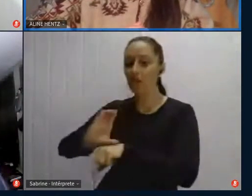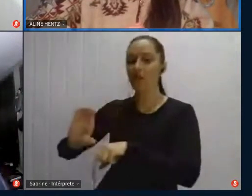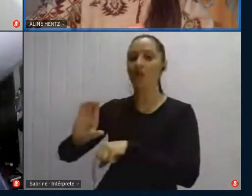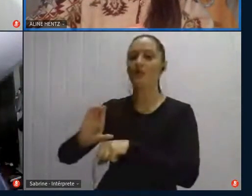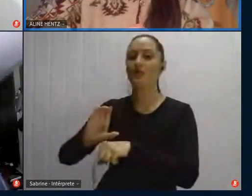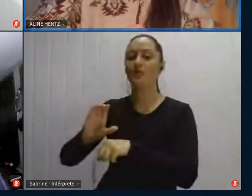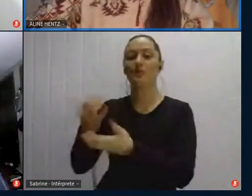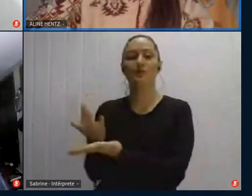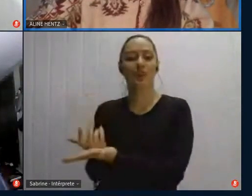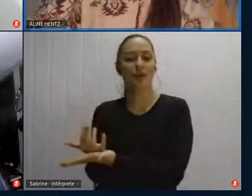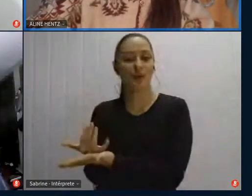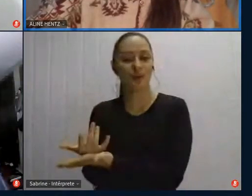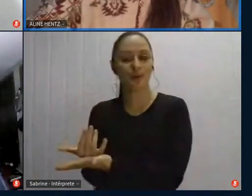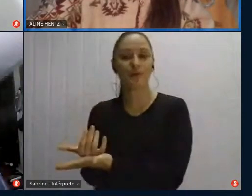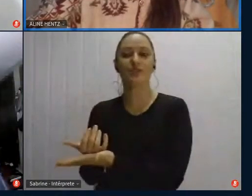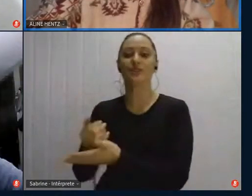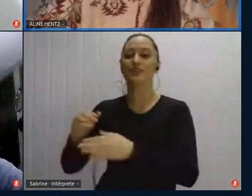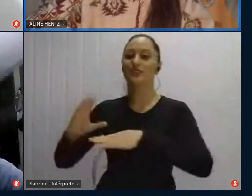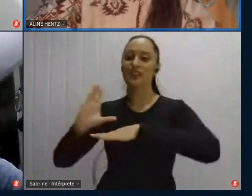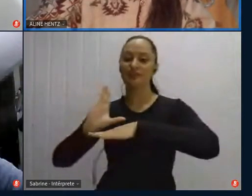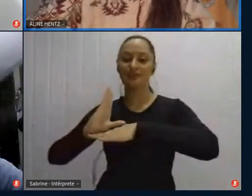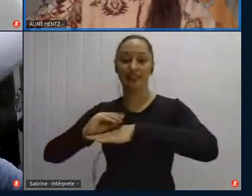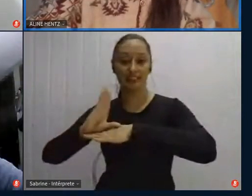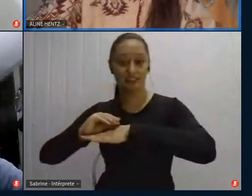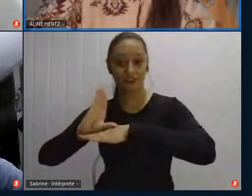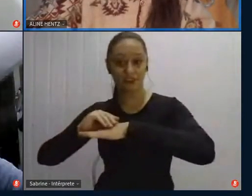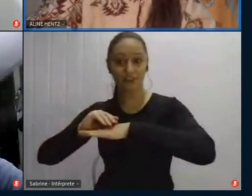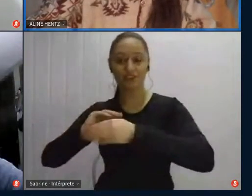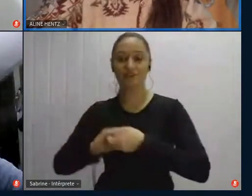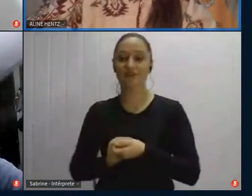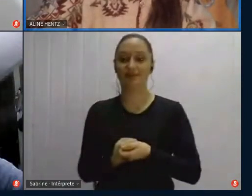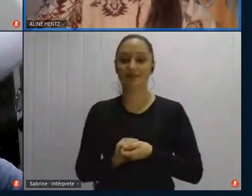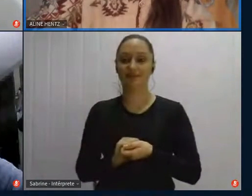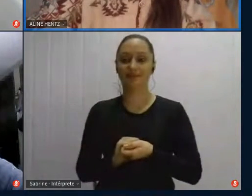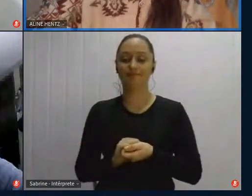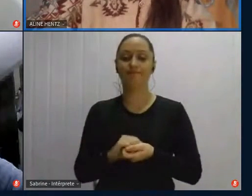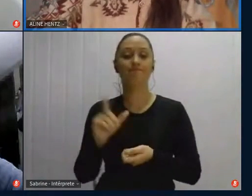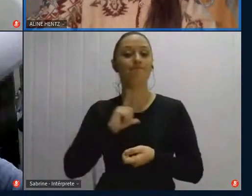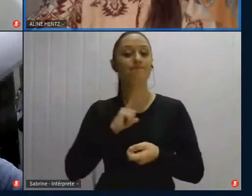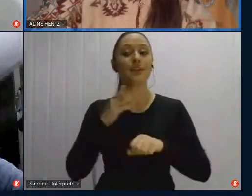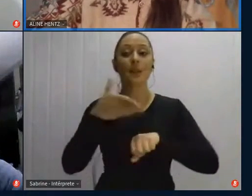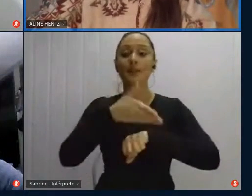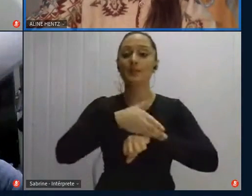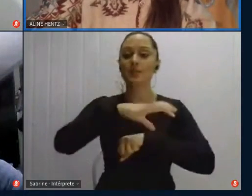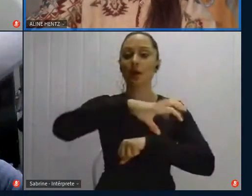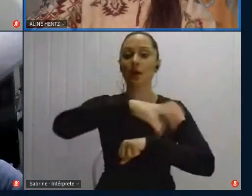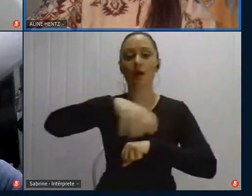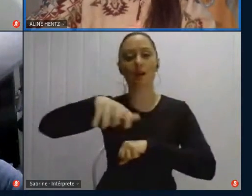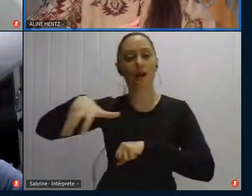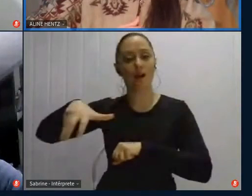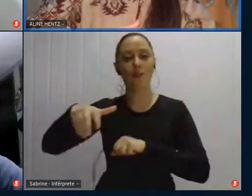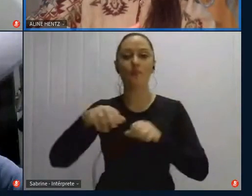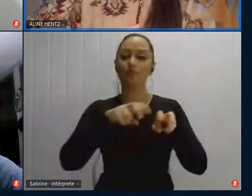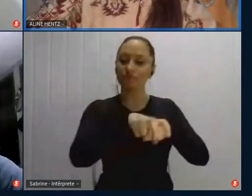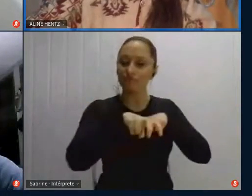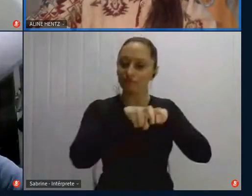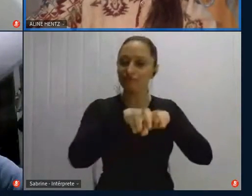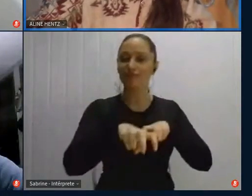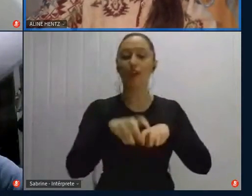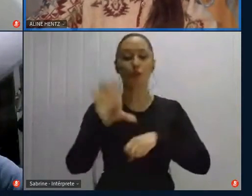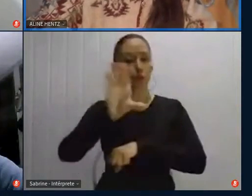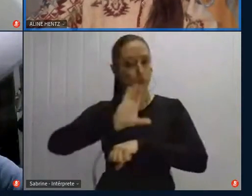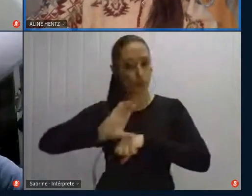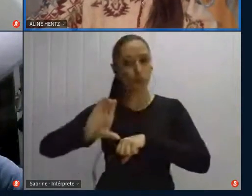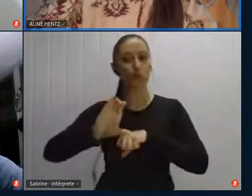na Restinga, uma experiência muito interessante, e temos os campos rurais, agrícolas, cursos agrícolas